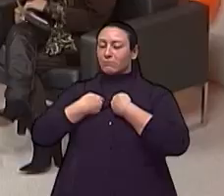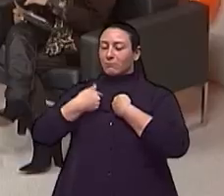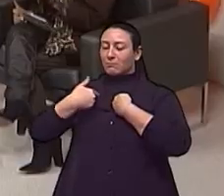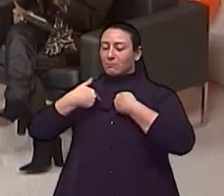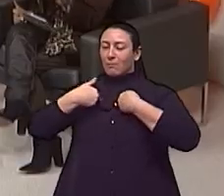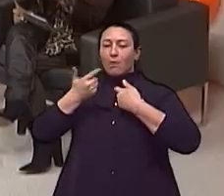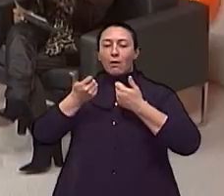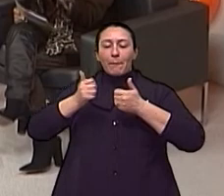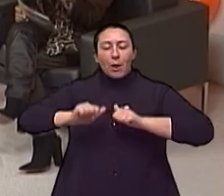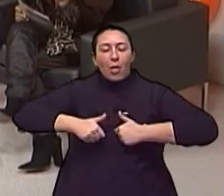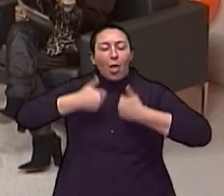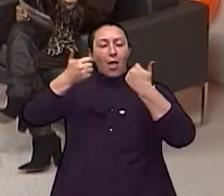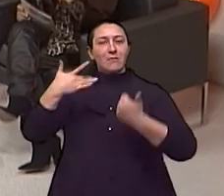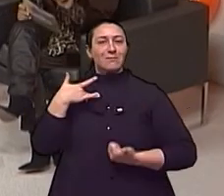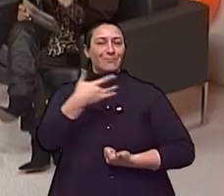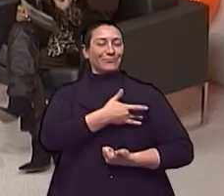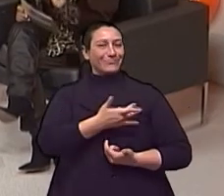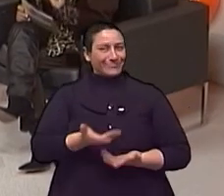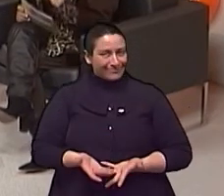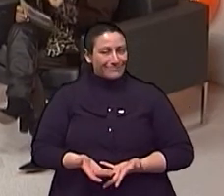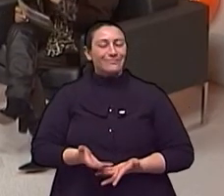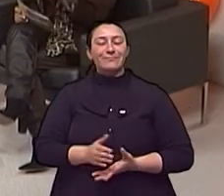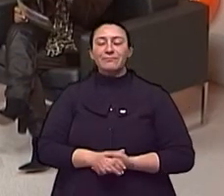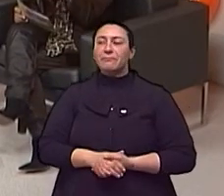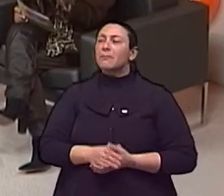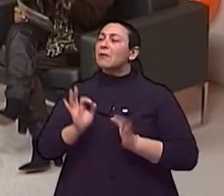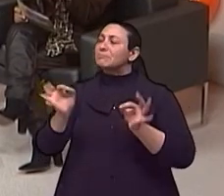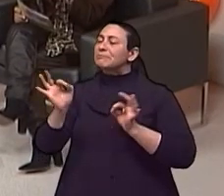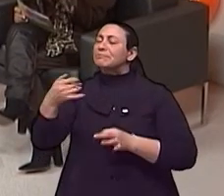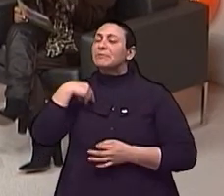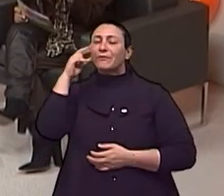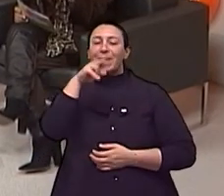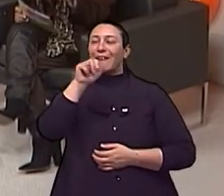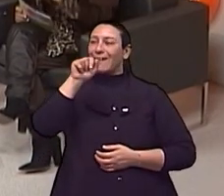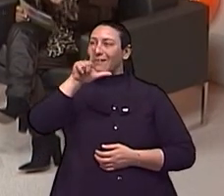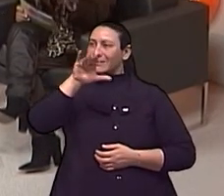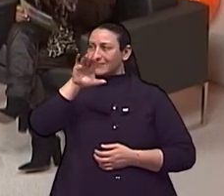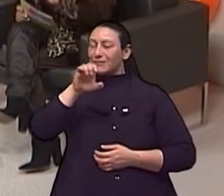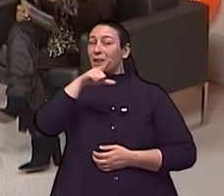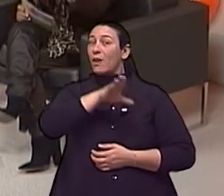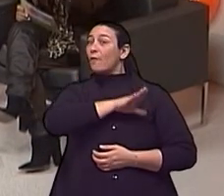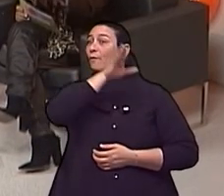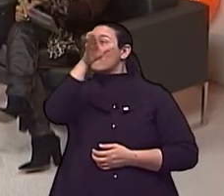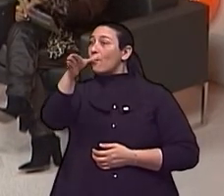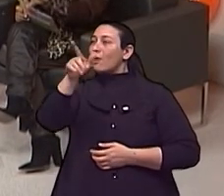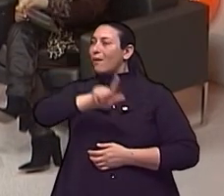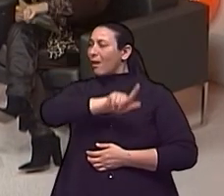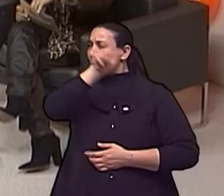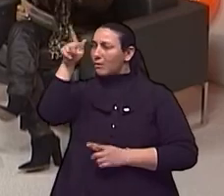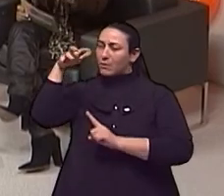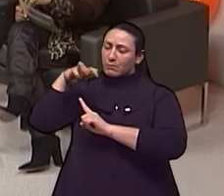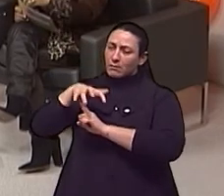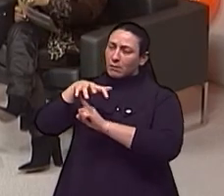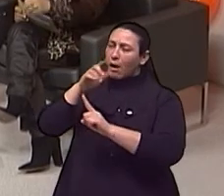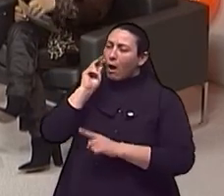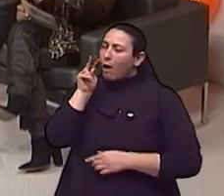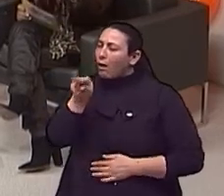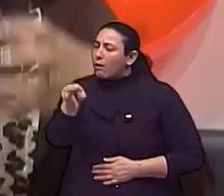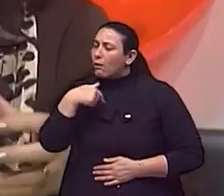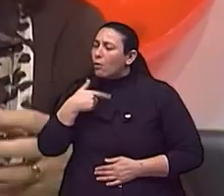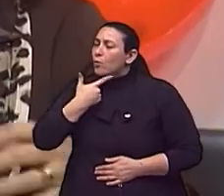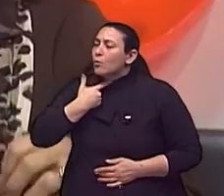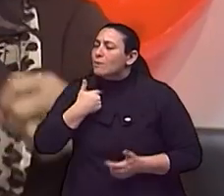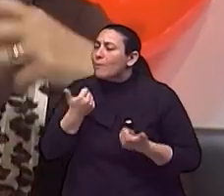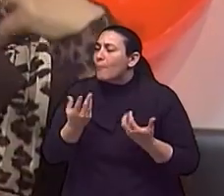na mente ligar mas me chama atenção que a dona Alice disse assim eu fui à Gramado e vi na feira de artesanato aquele trabalho me